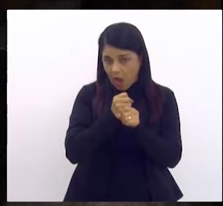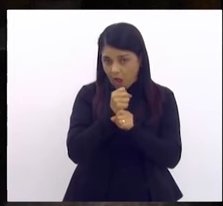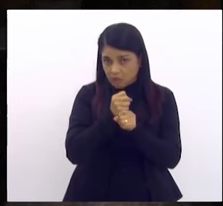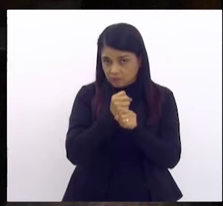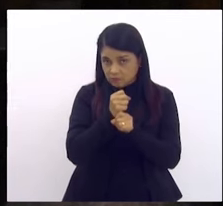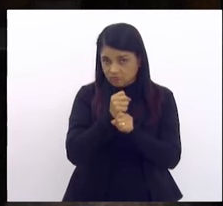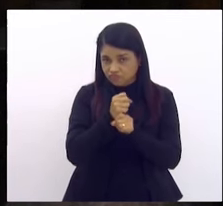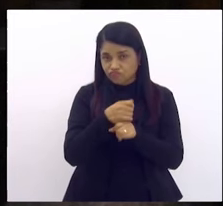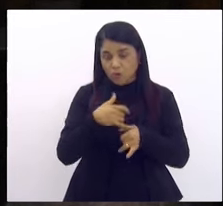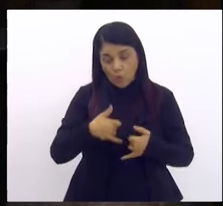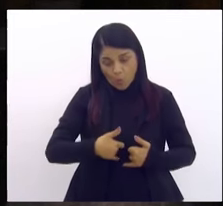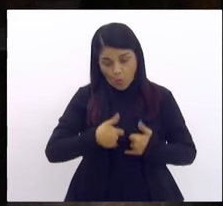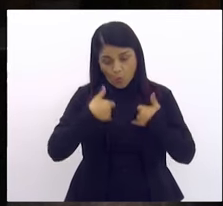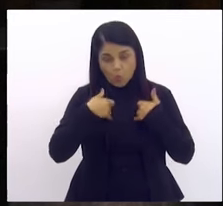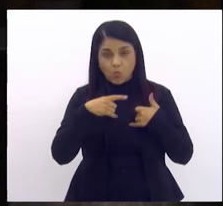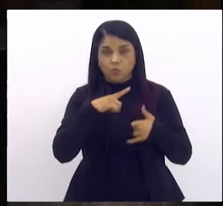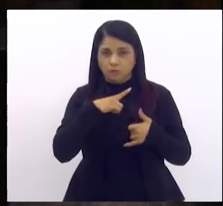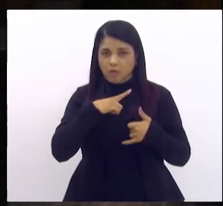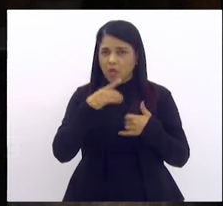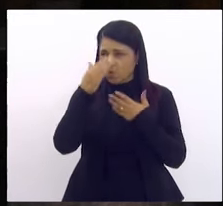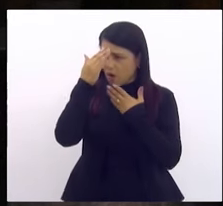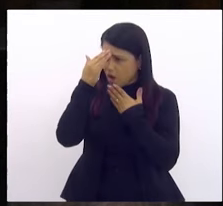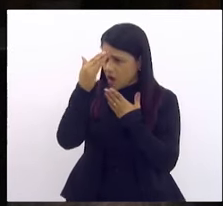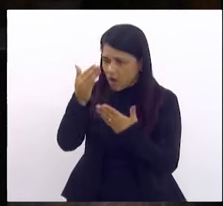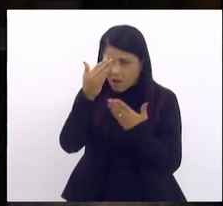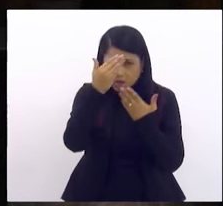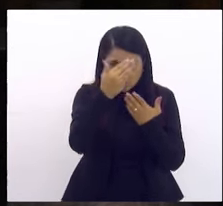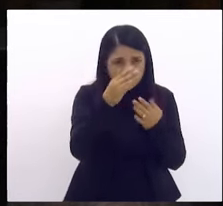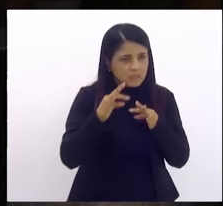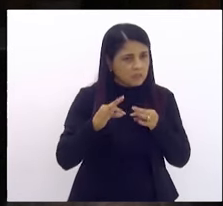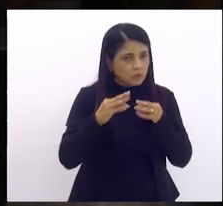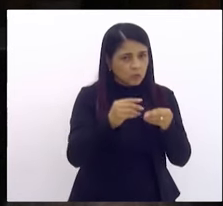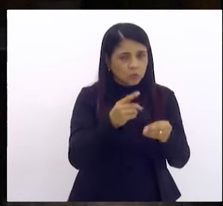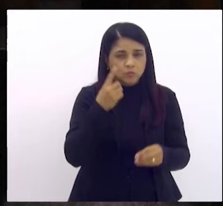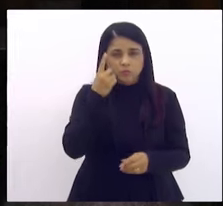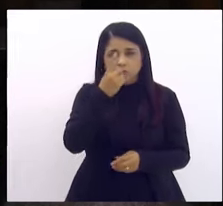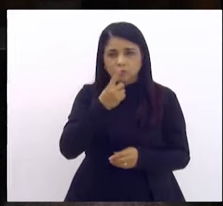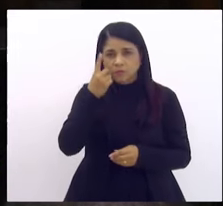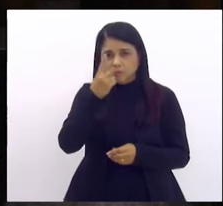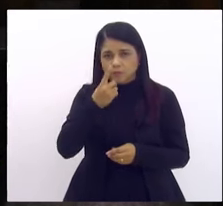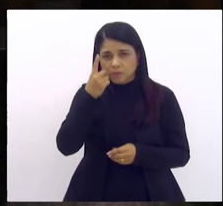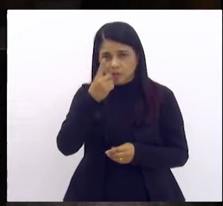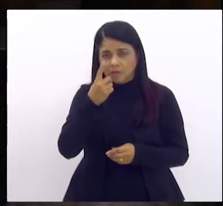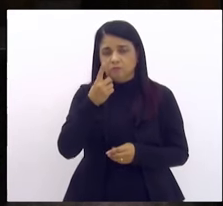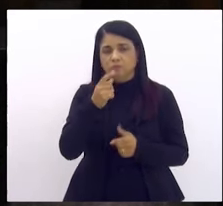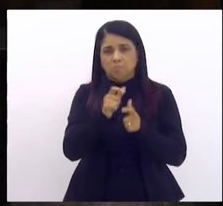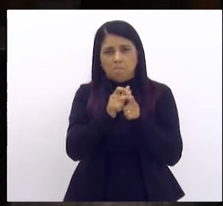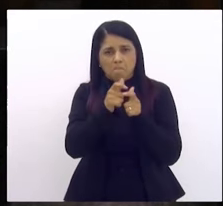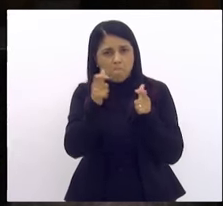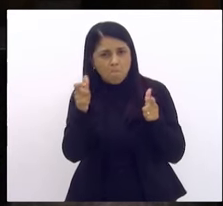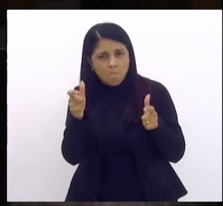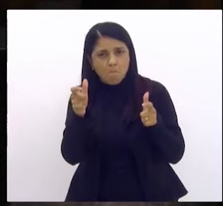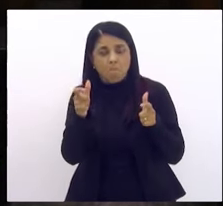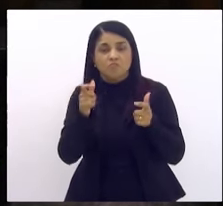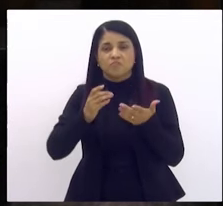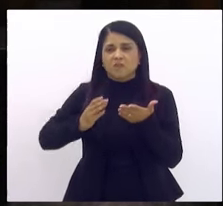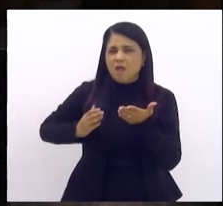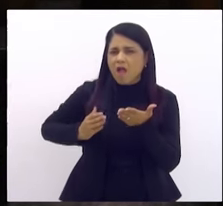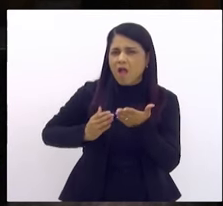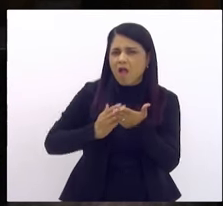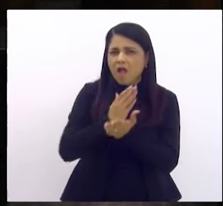aqui agradecer a todos os deputados que, por unanimidade,